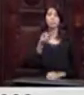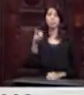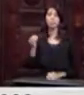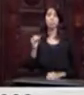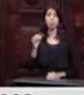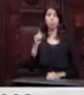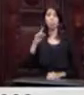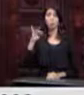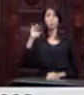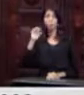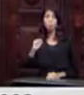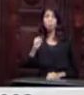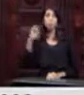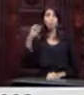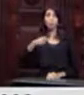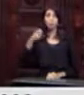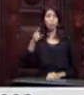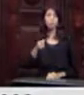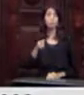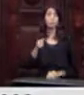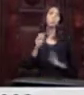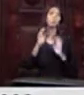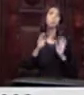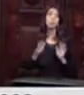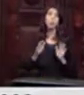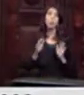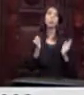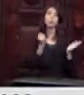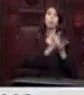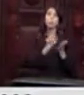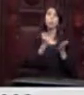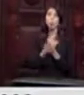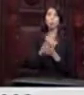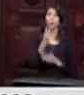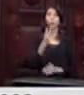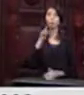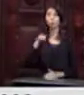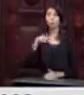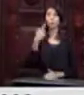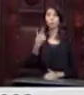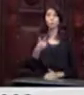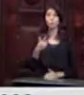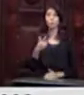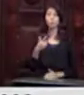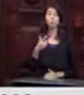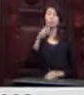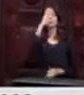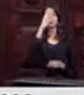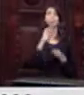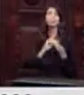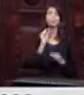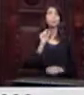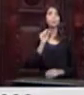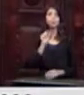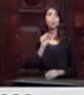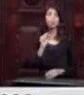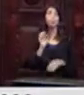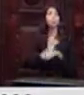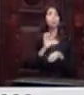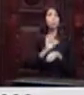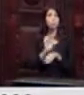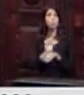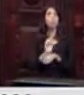de leite, mas consome 2,2 bilhões, é sinal de que o Estado tem aí um